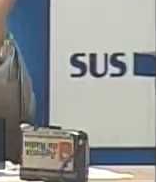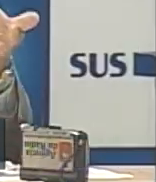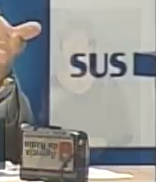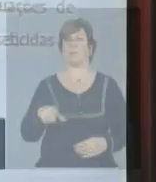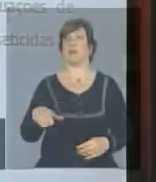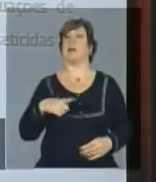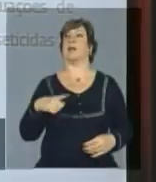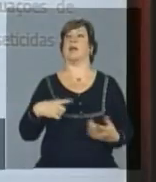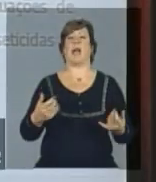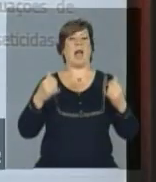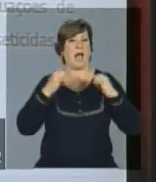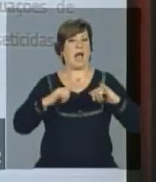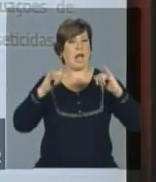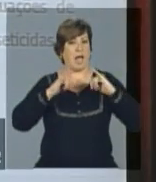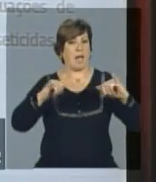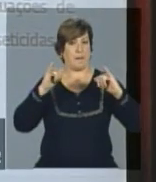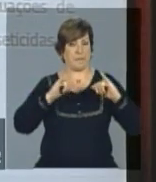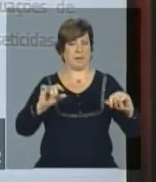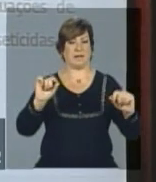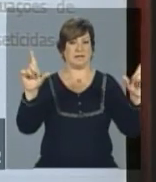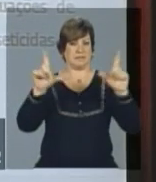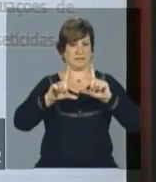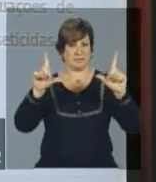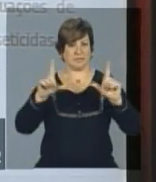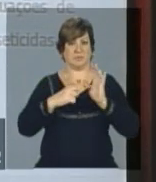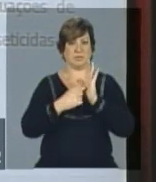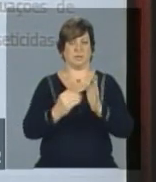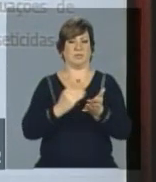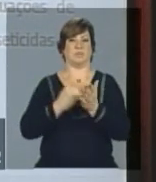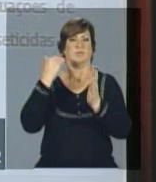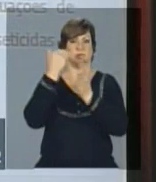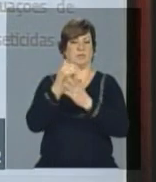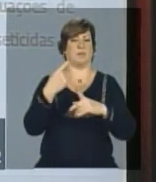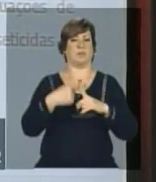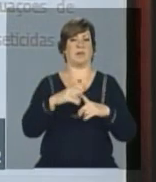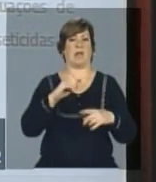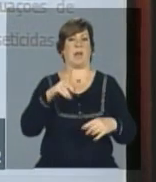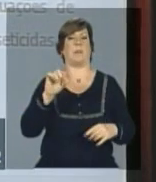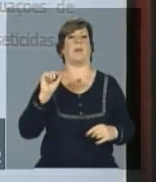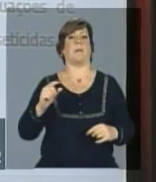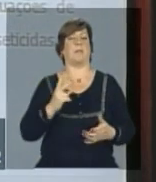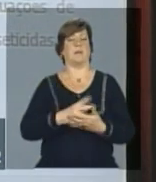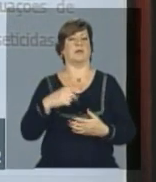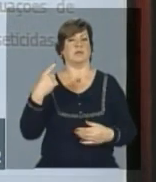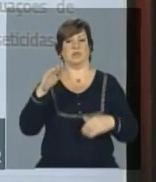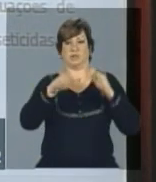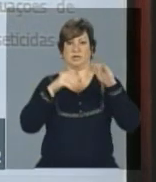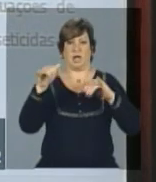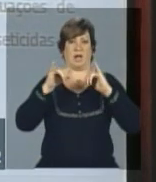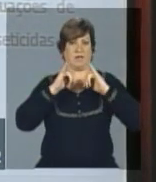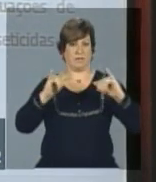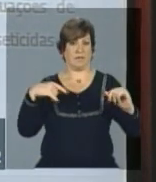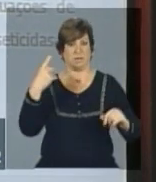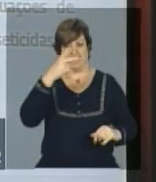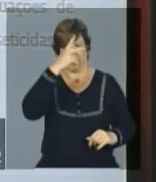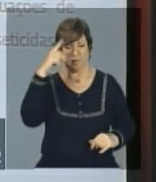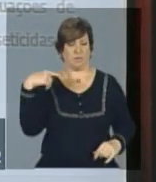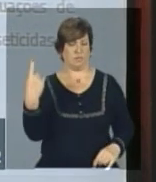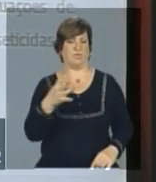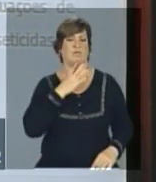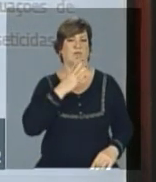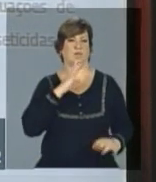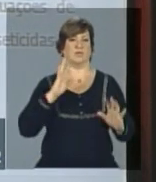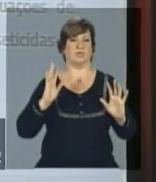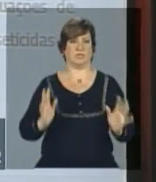A campanha de mídia foi intensificada, né? Porque a época mesmo de chamar bem a atenção das pessoas, eu acho que vocês já